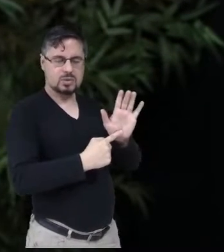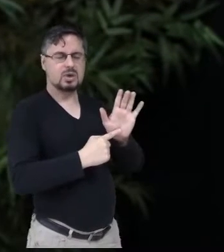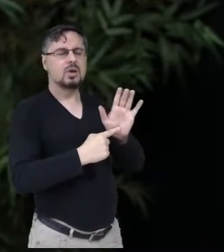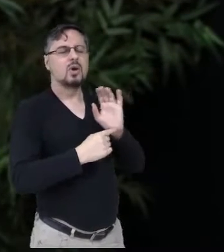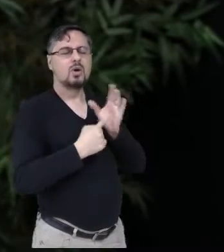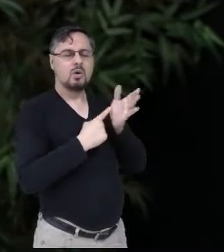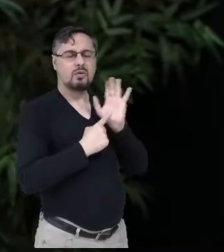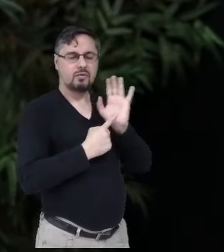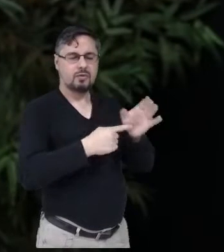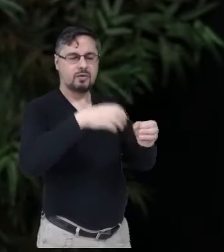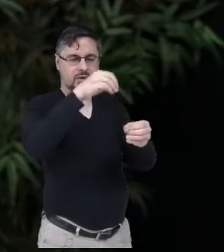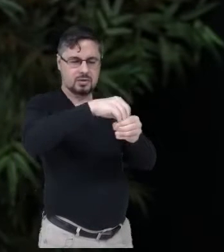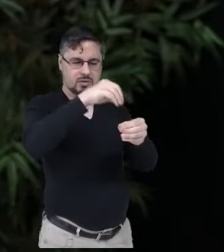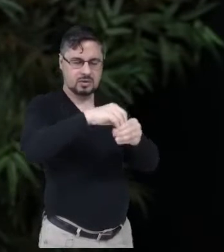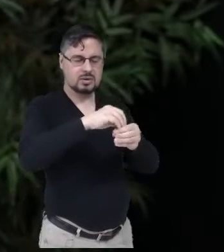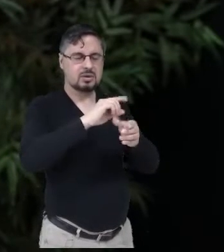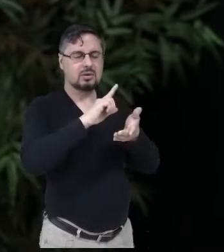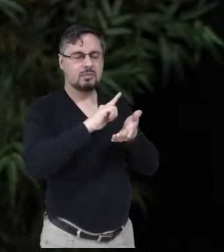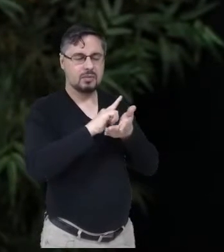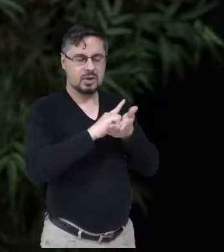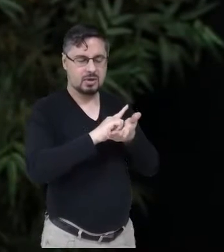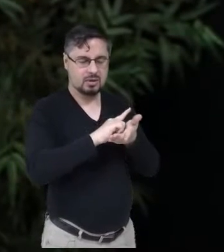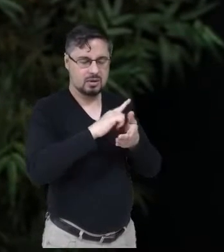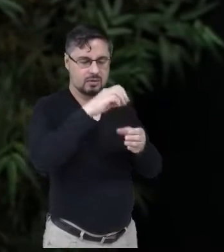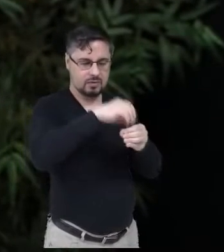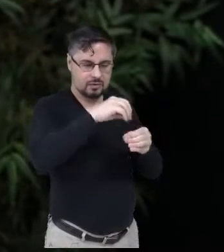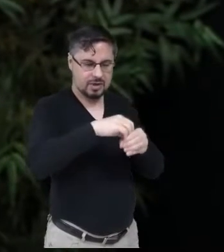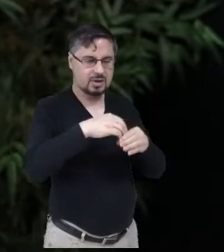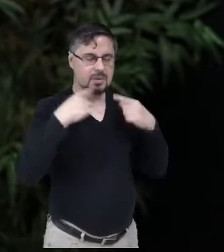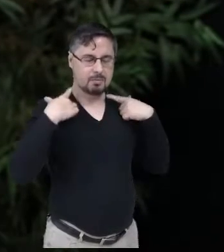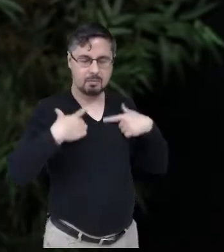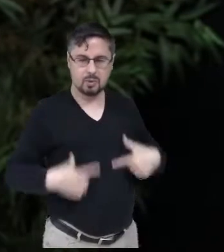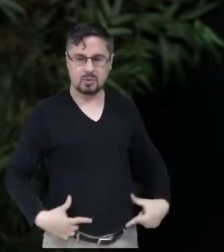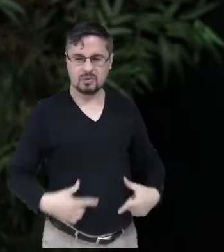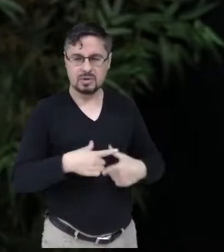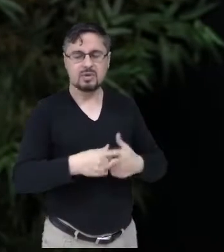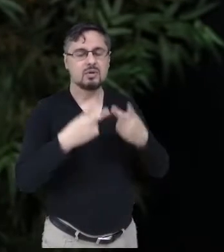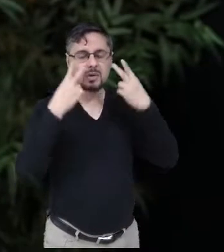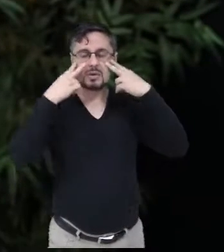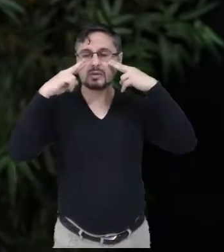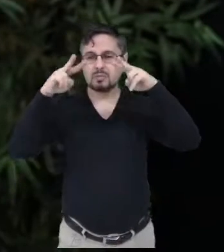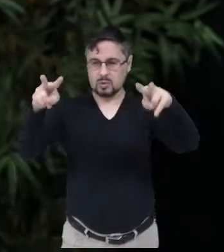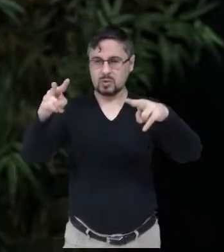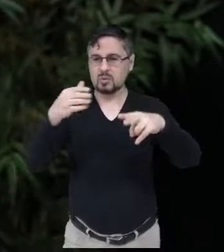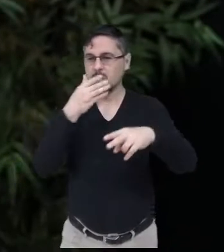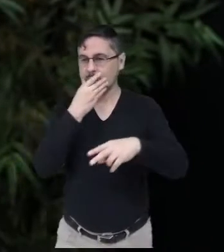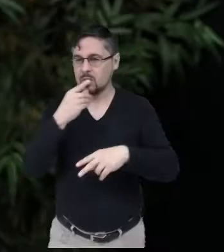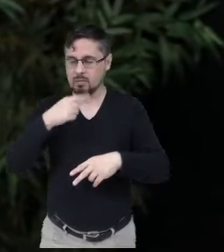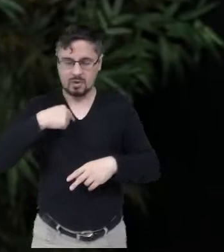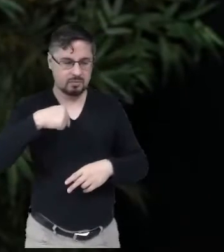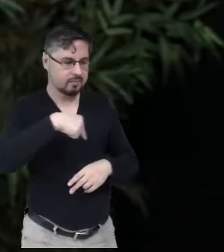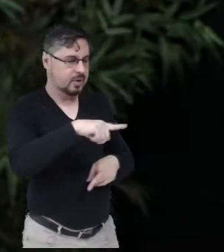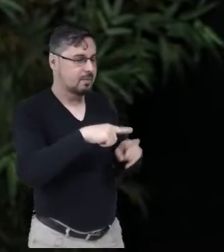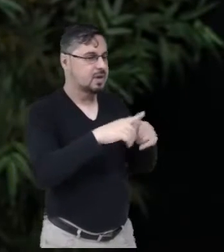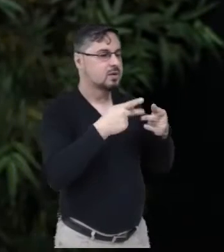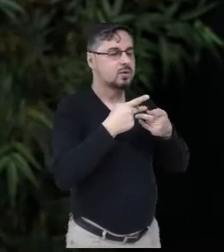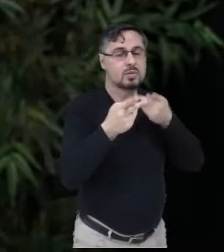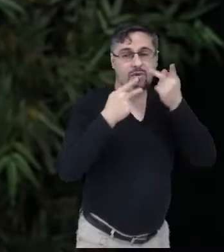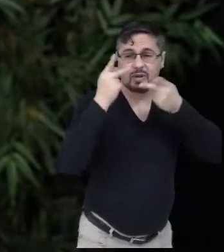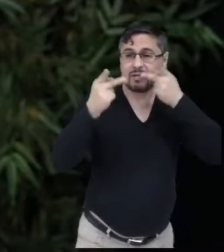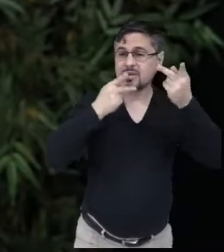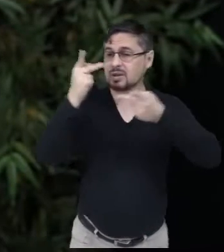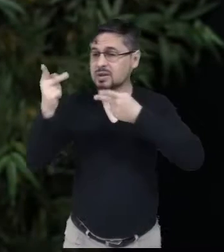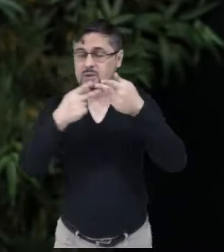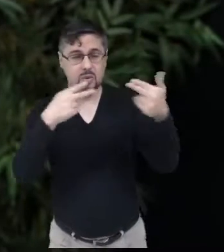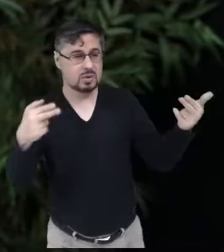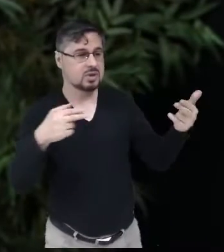purificação, como Moisés disse, para que sirva de testemunho. Ele, porém, saindo dali, começou a tornar público o que havia ocorrido